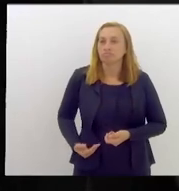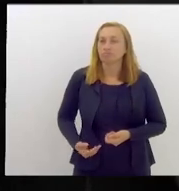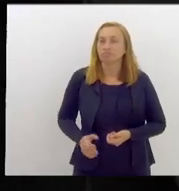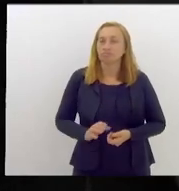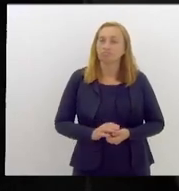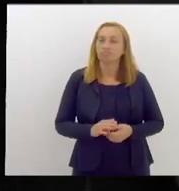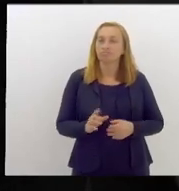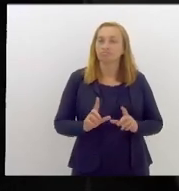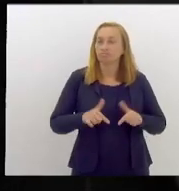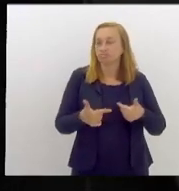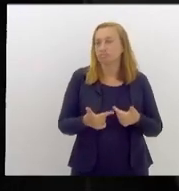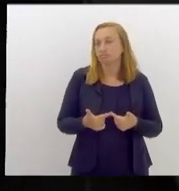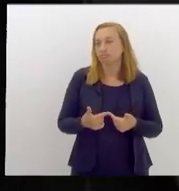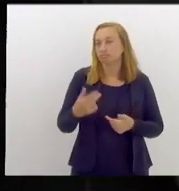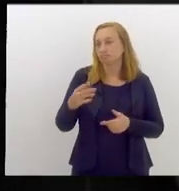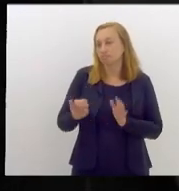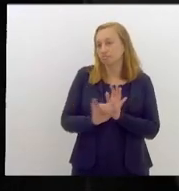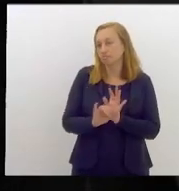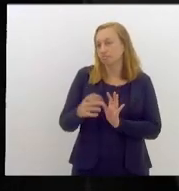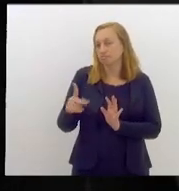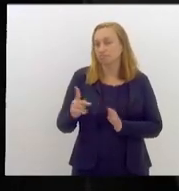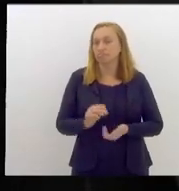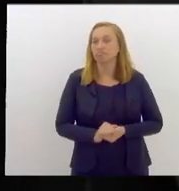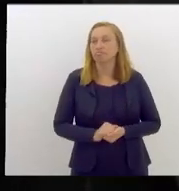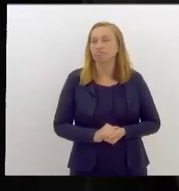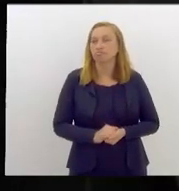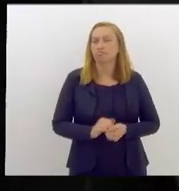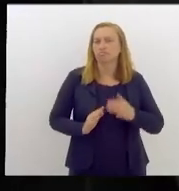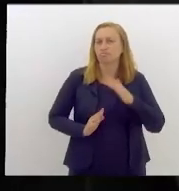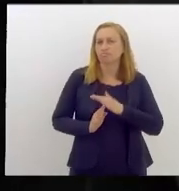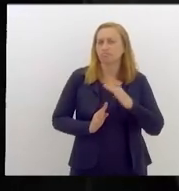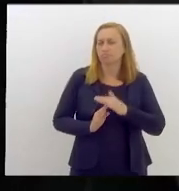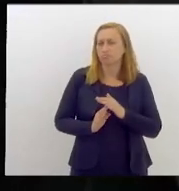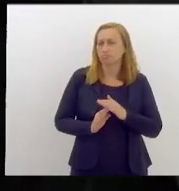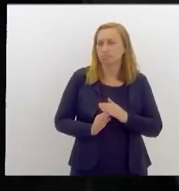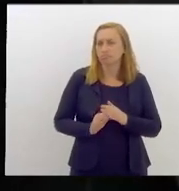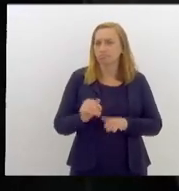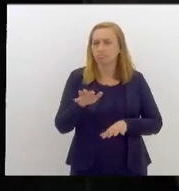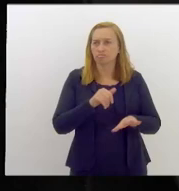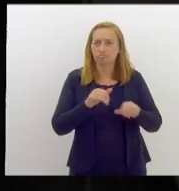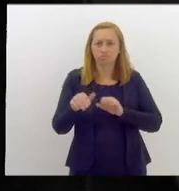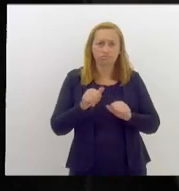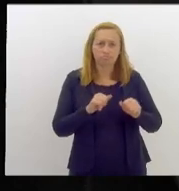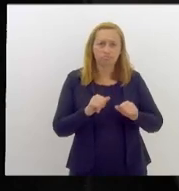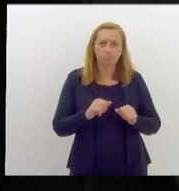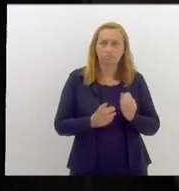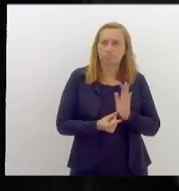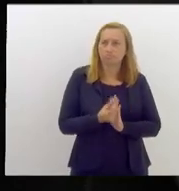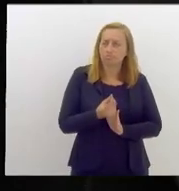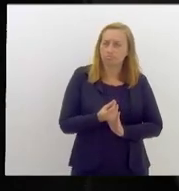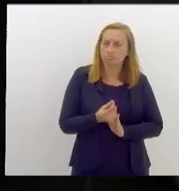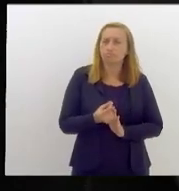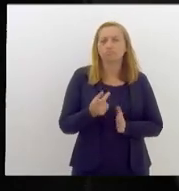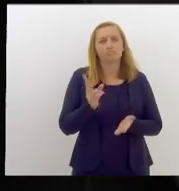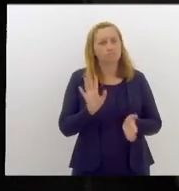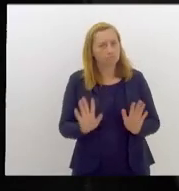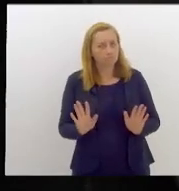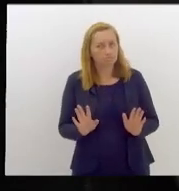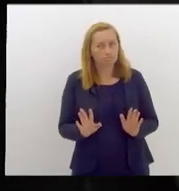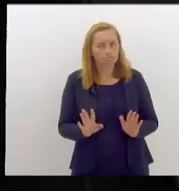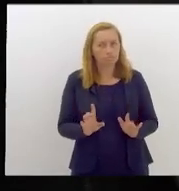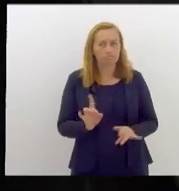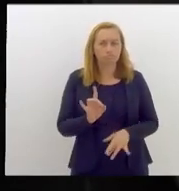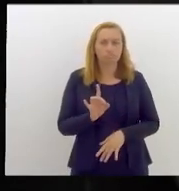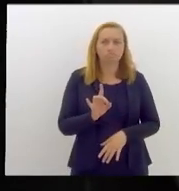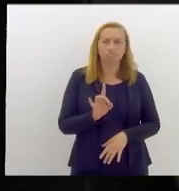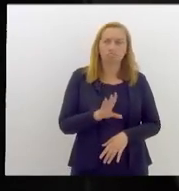do jeito que bem entender o mínimo de limite para o chamado remanejamento orçamentário e mesmo assim não se não